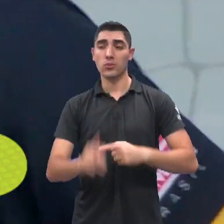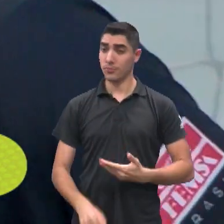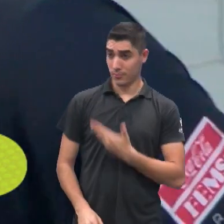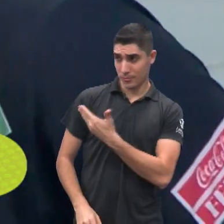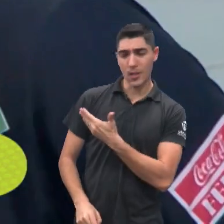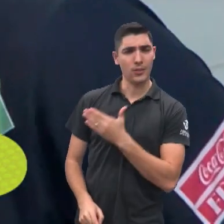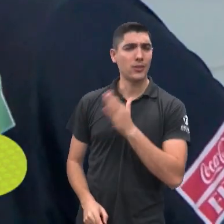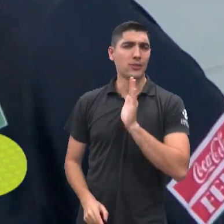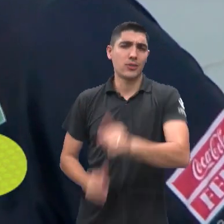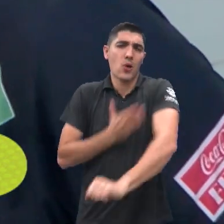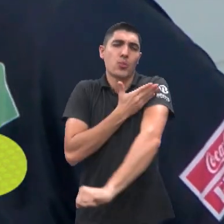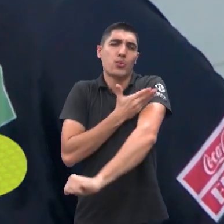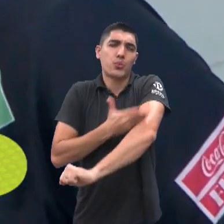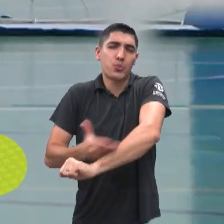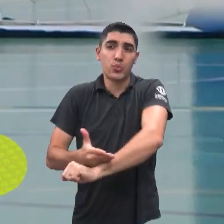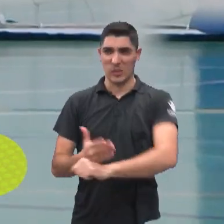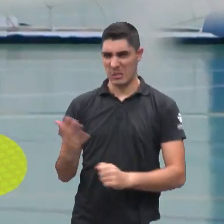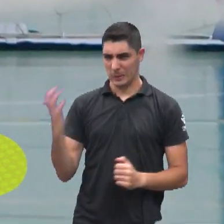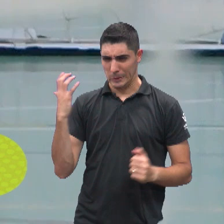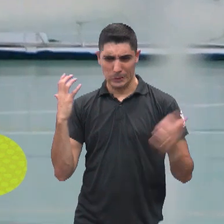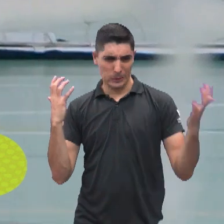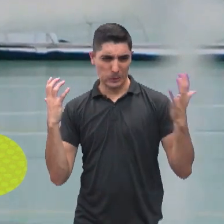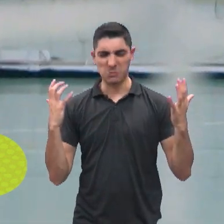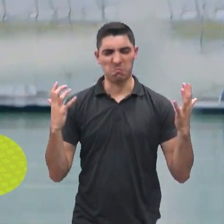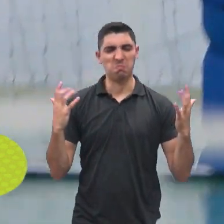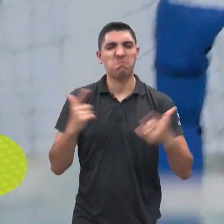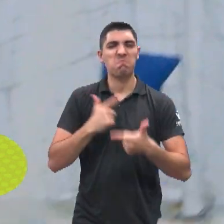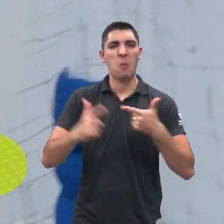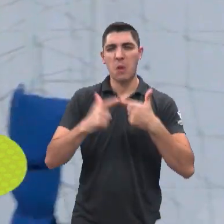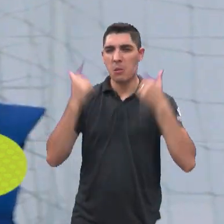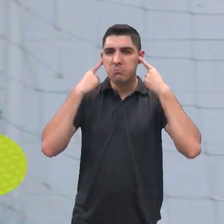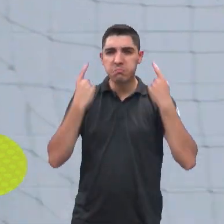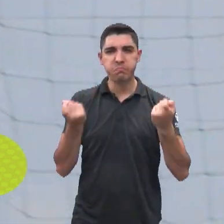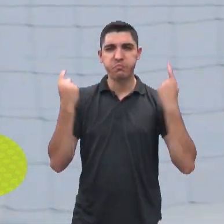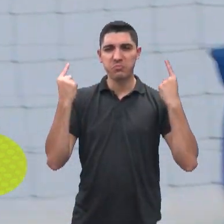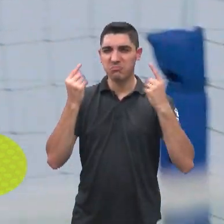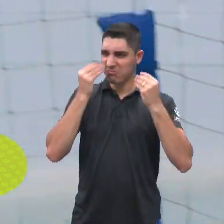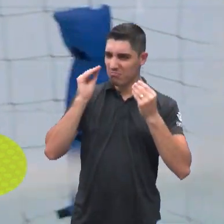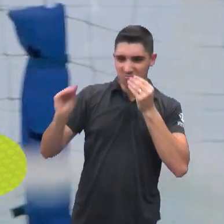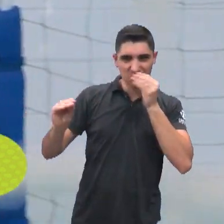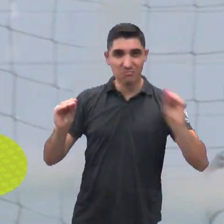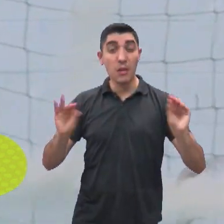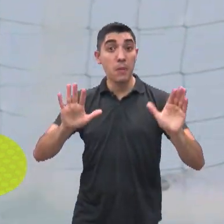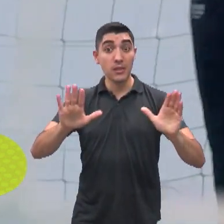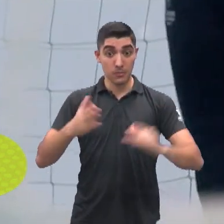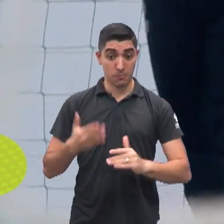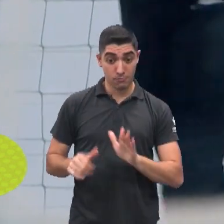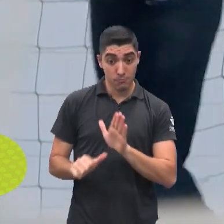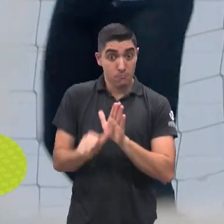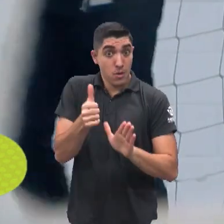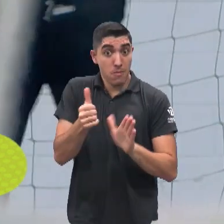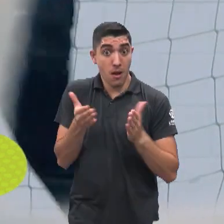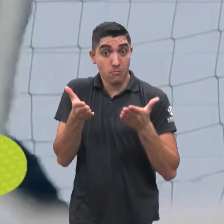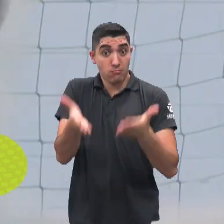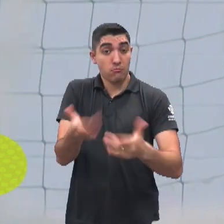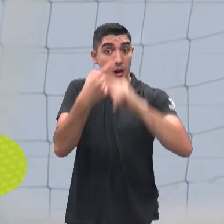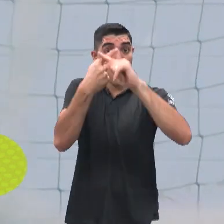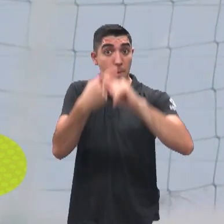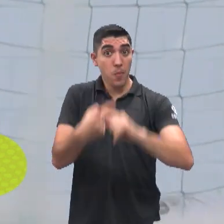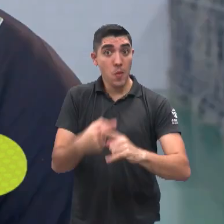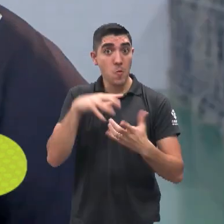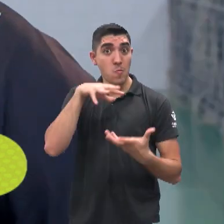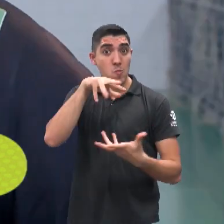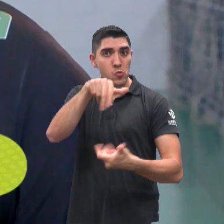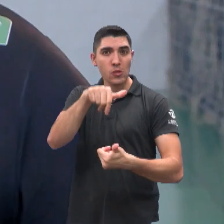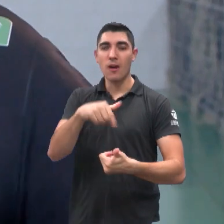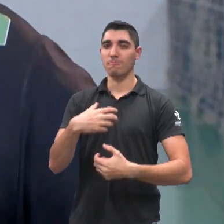a pressões, é verdade, mas disputar uma competição internacional por um clube tem um sabor